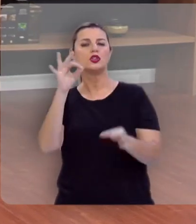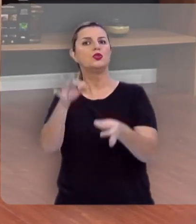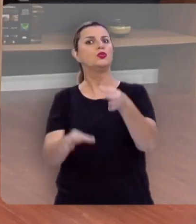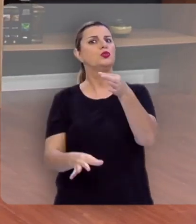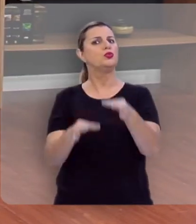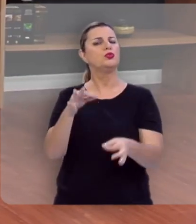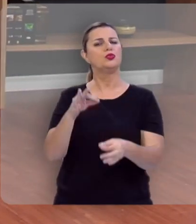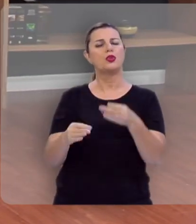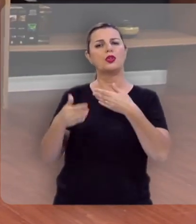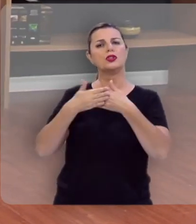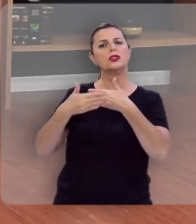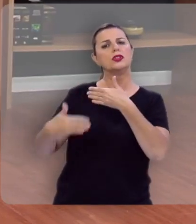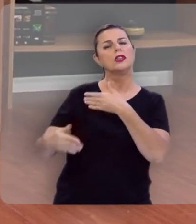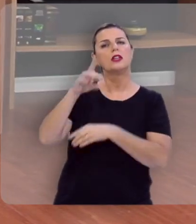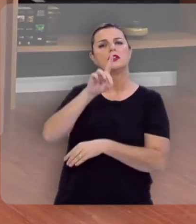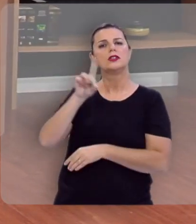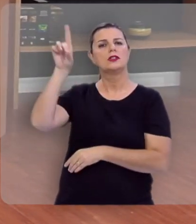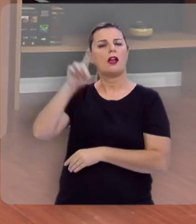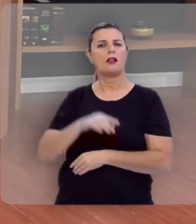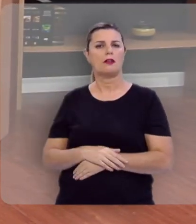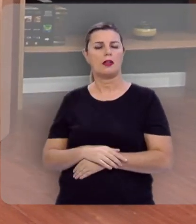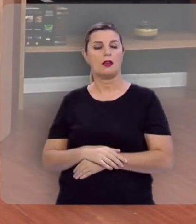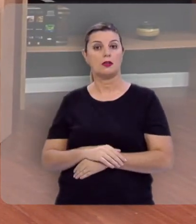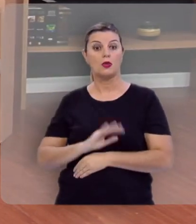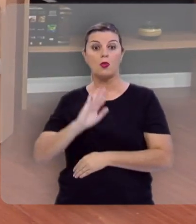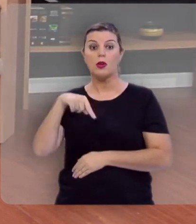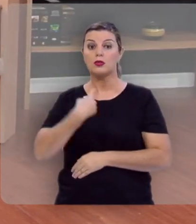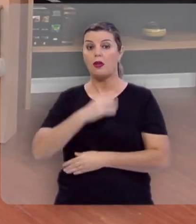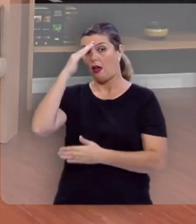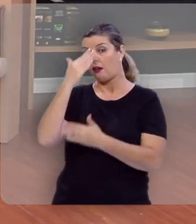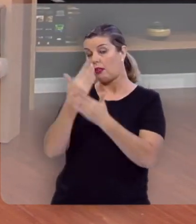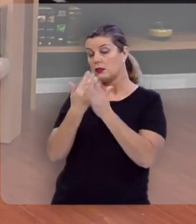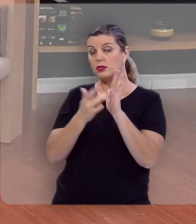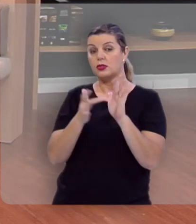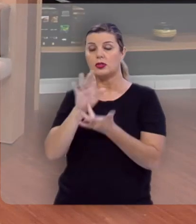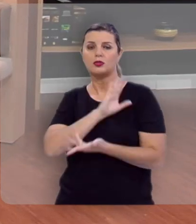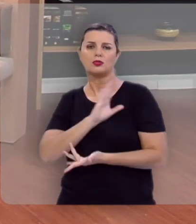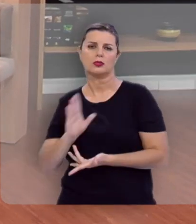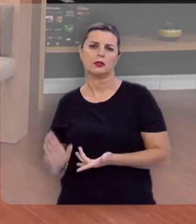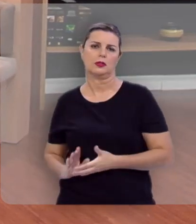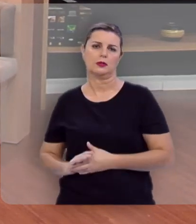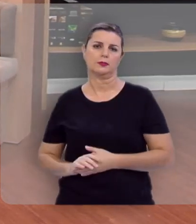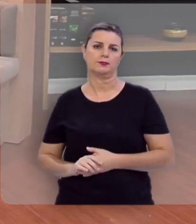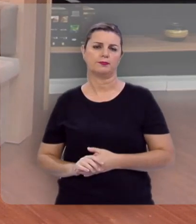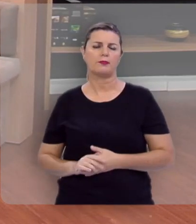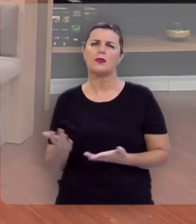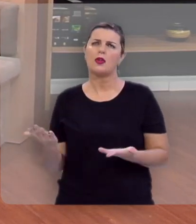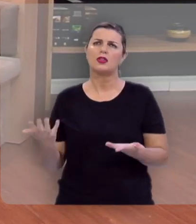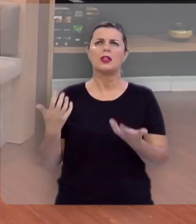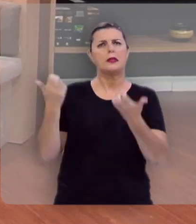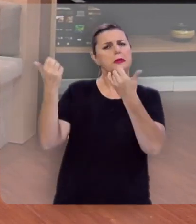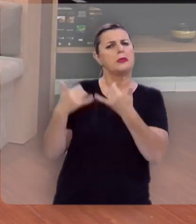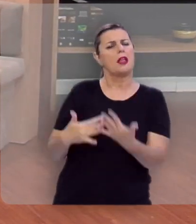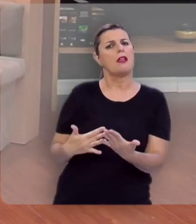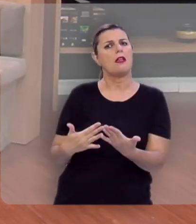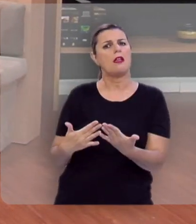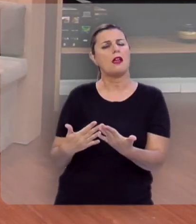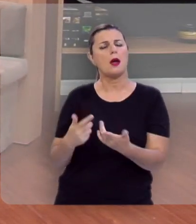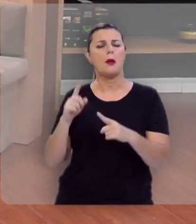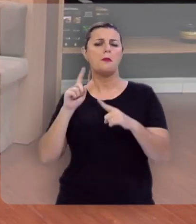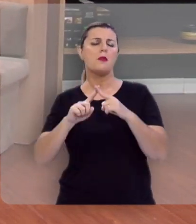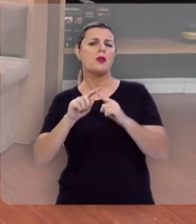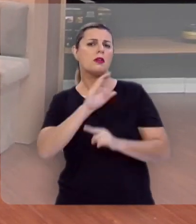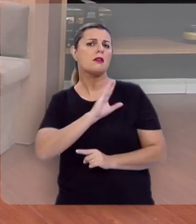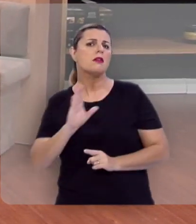declarados justos diante do tribunal de Deus no momento em que cremos no Senhor Jesus. Em outras palavras, porque